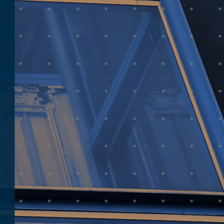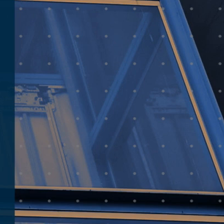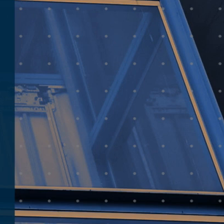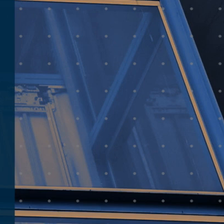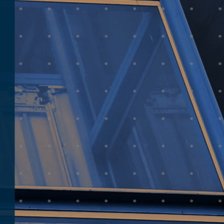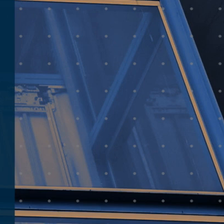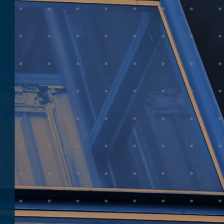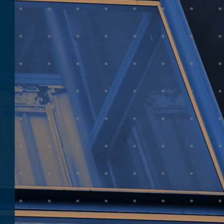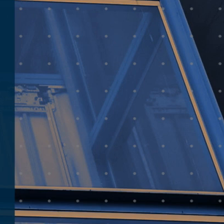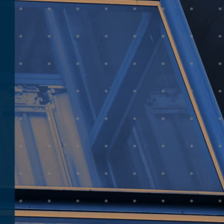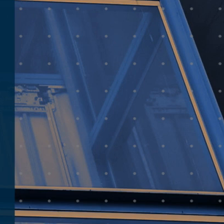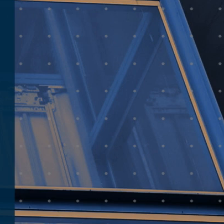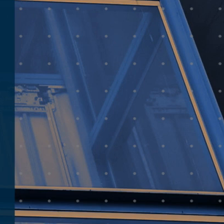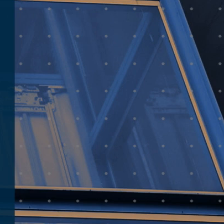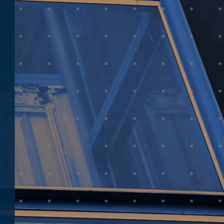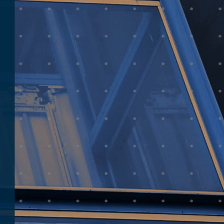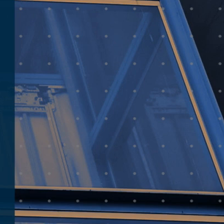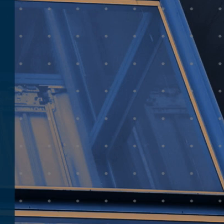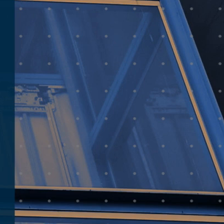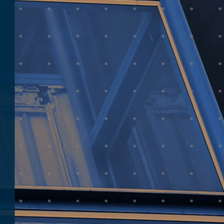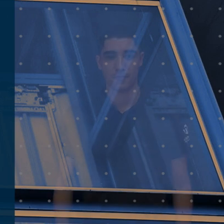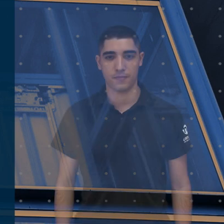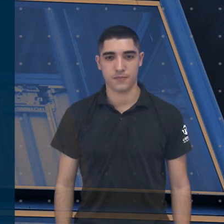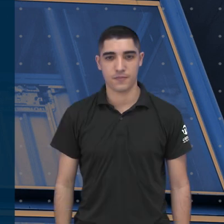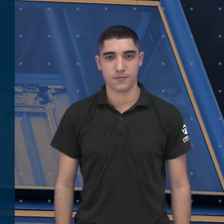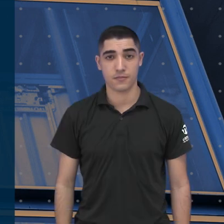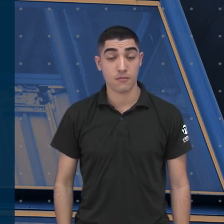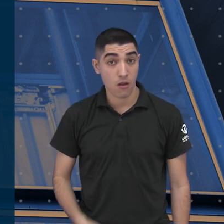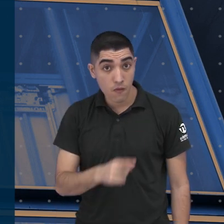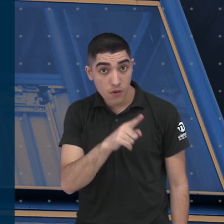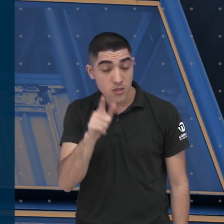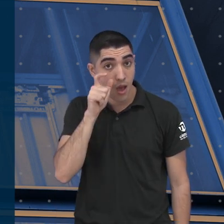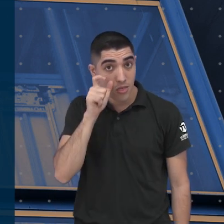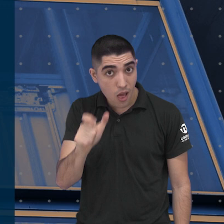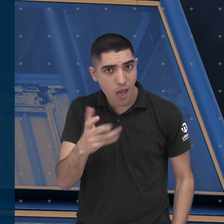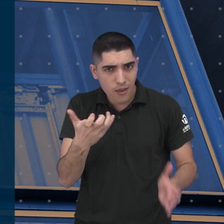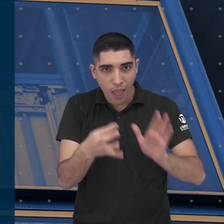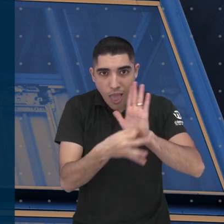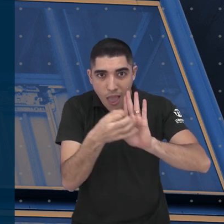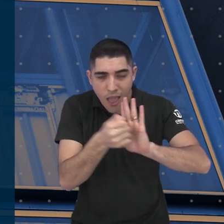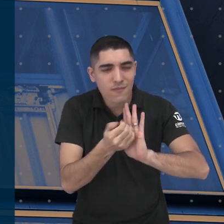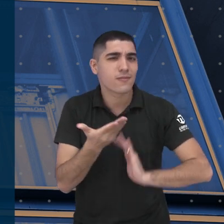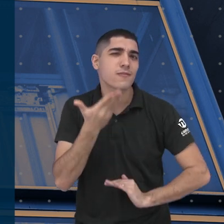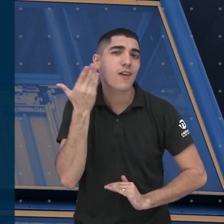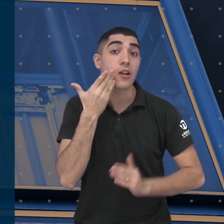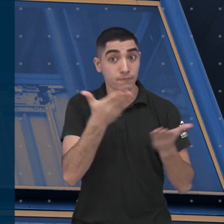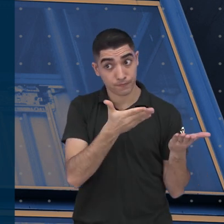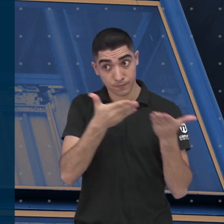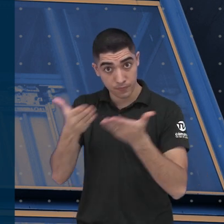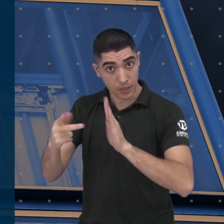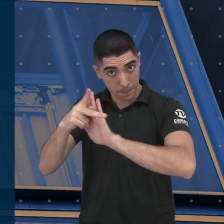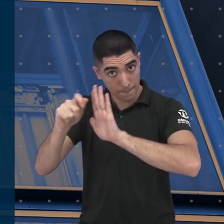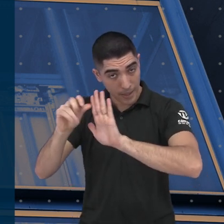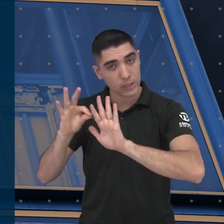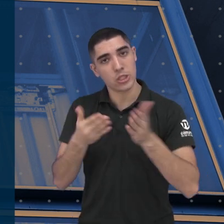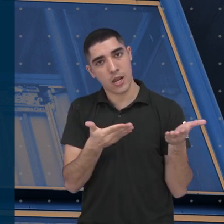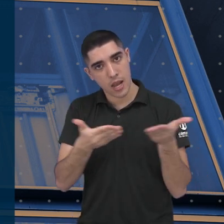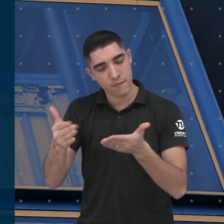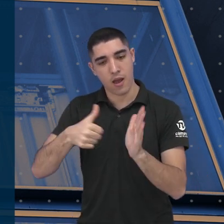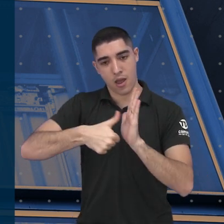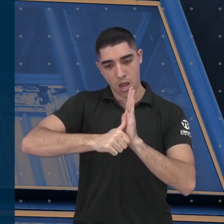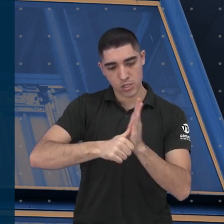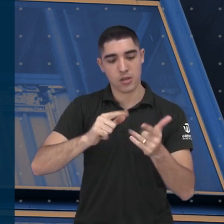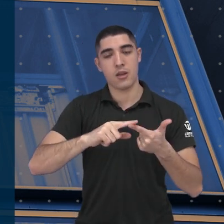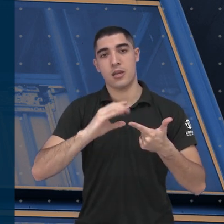com deficiência no cargo de operador de telemarketing. Para se candidatar é fácil, é só comparecer ao PAT, levando RG,